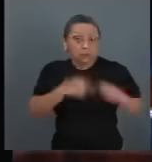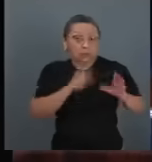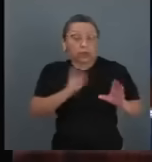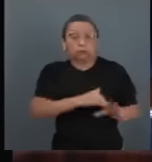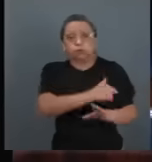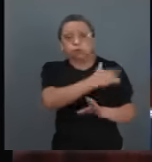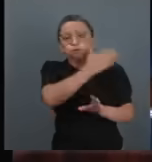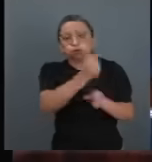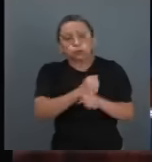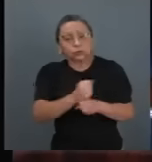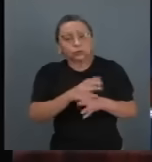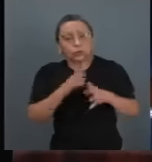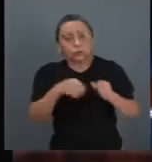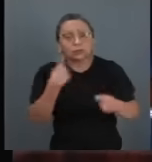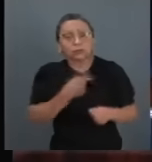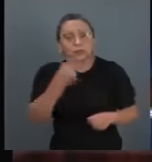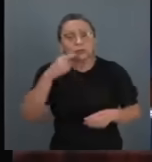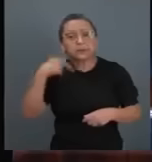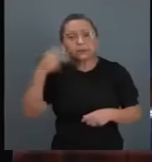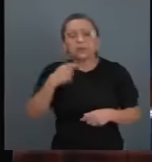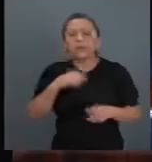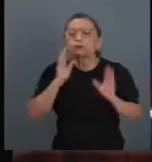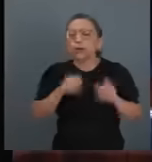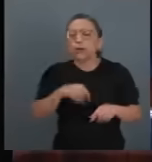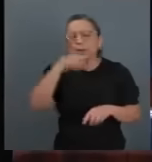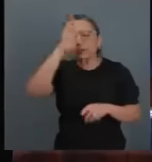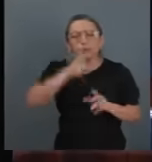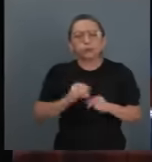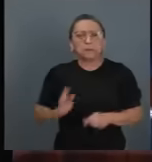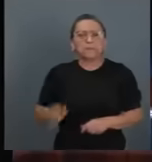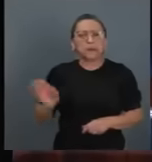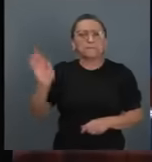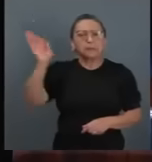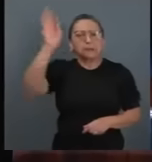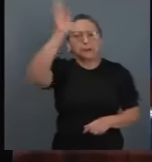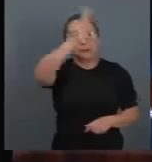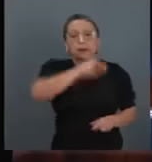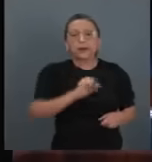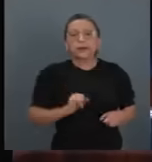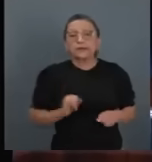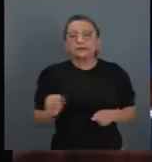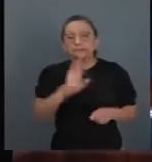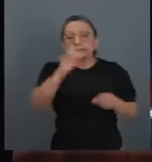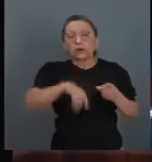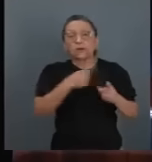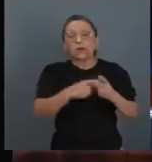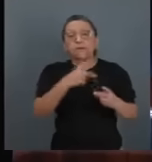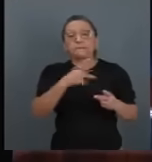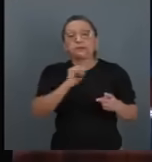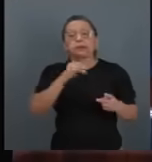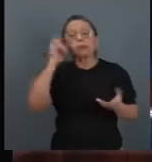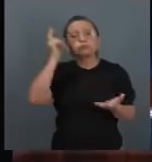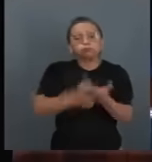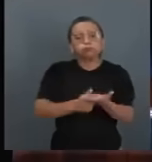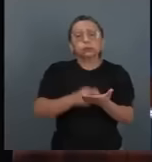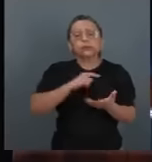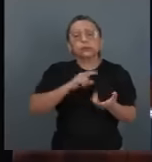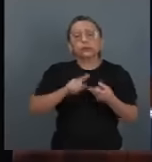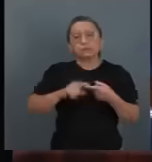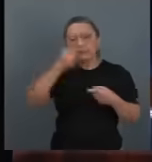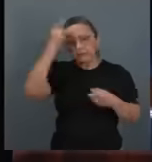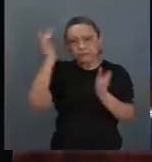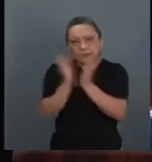por todos nós. Eu viajei o país todo. A inflação mais PIB foi um acordo que envolveu